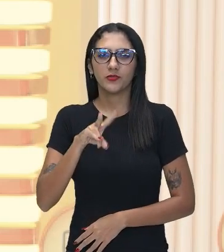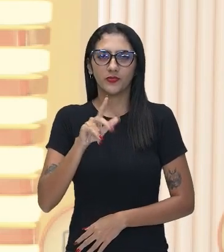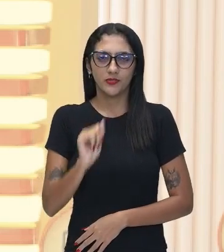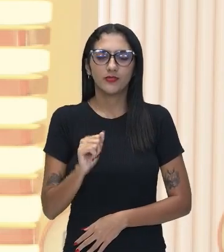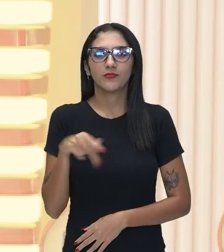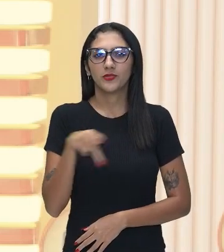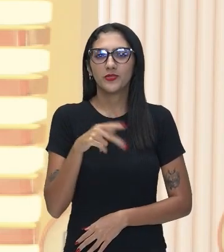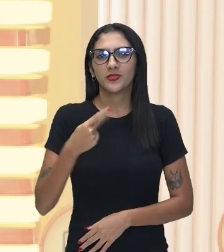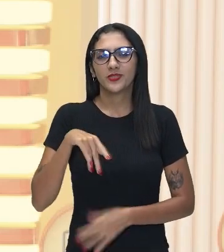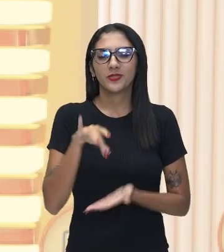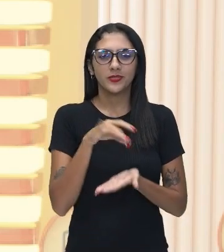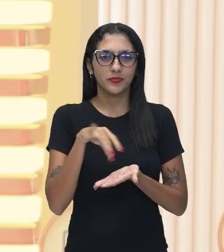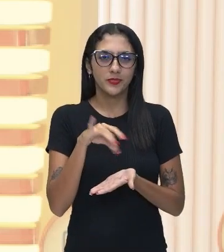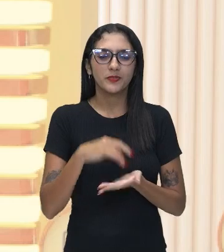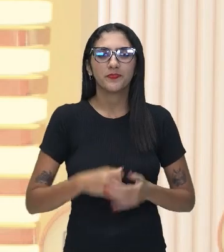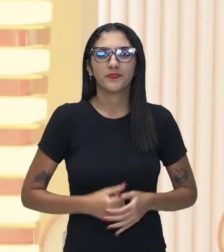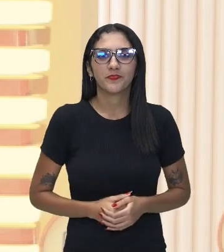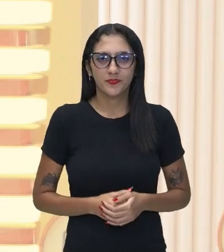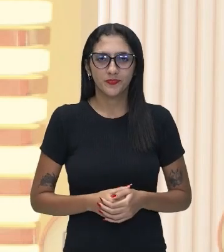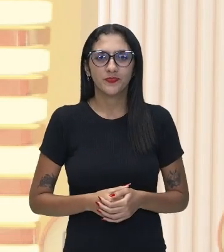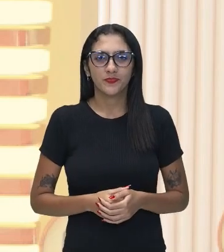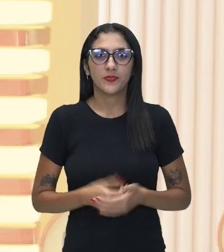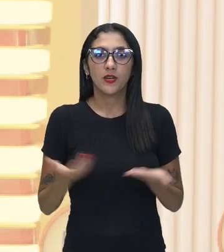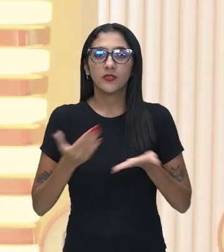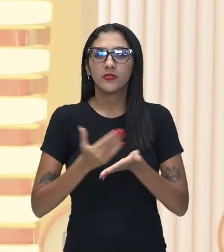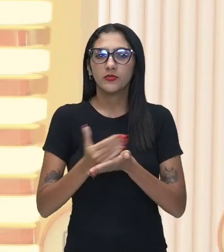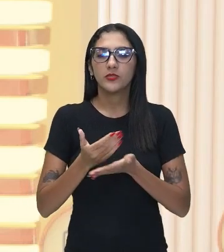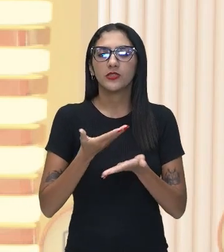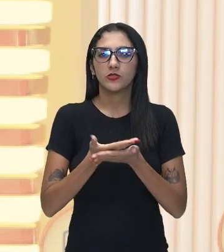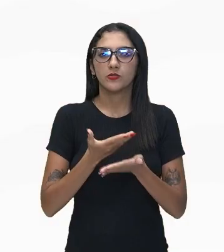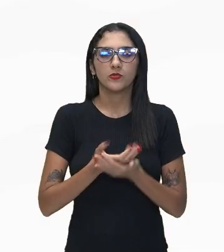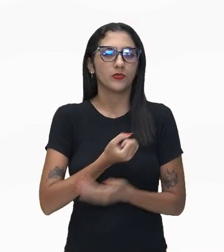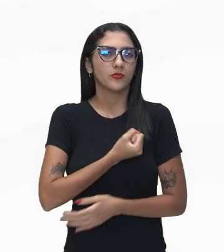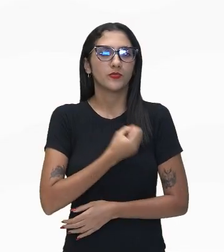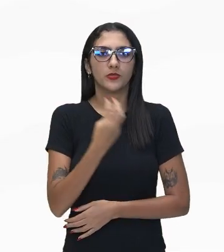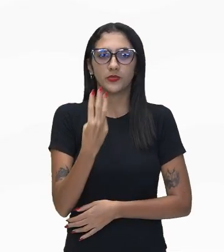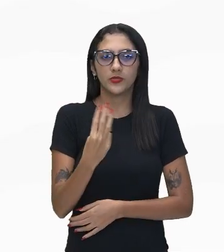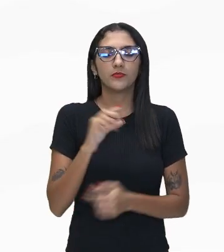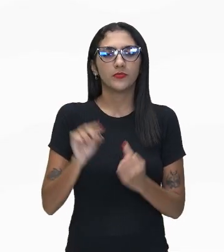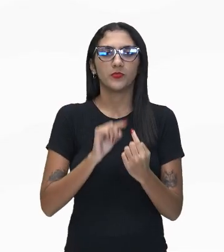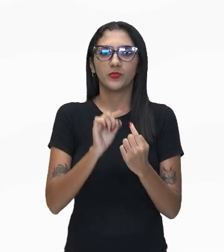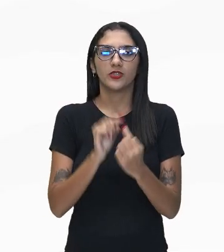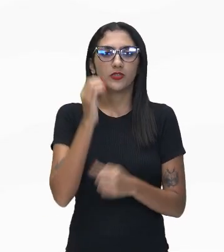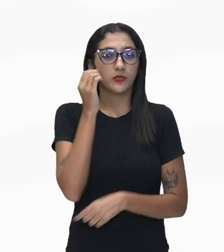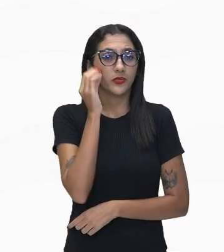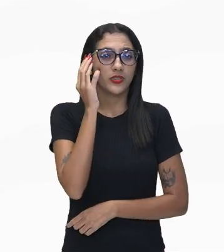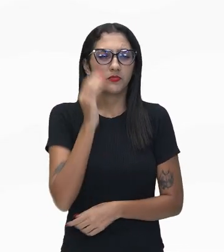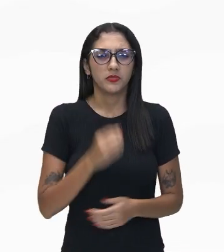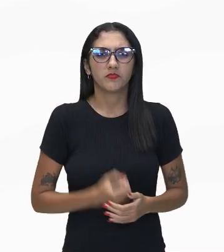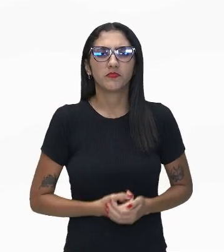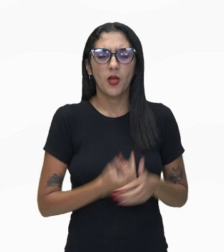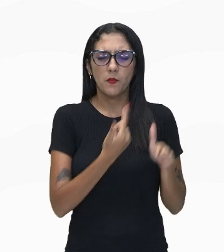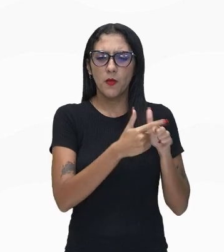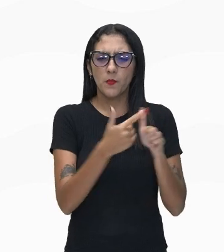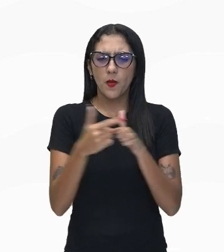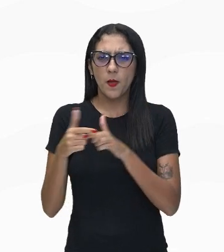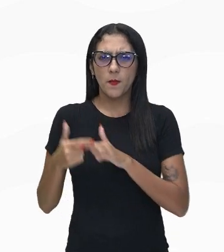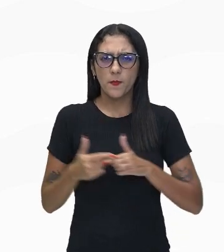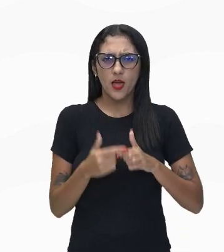aqui do Centro de Mídias, e esta é a nossa aula de número 3, que tem como objeto de conhecimento